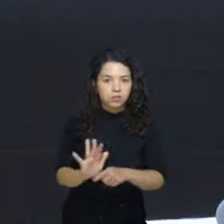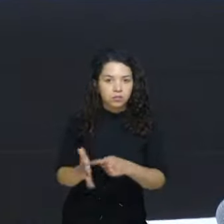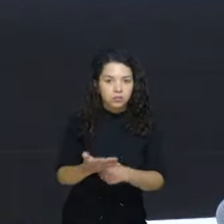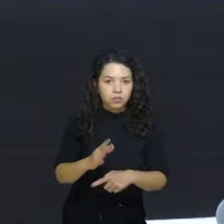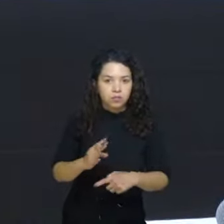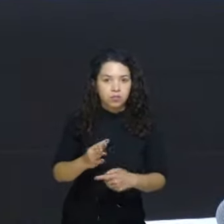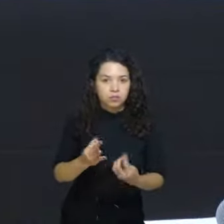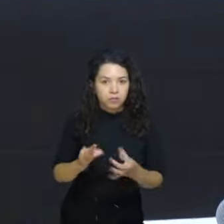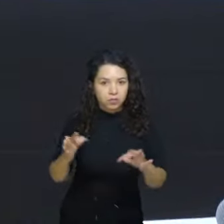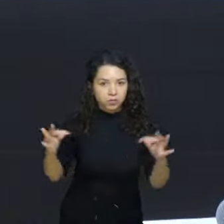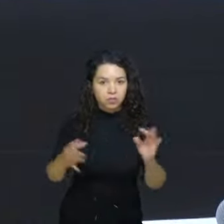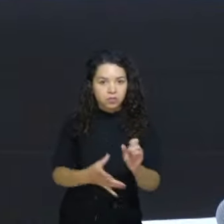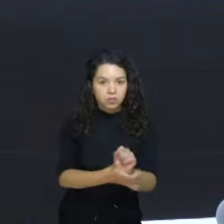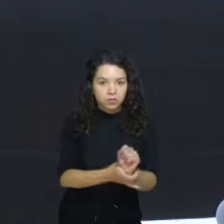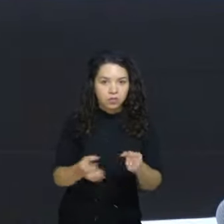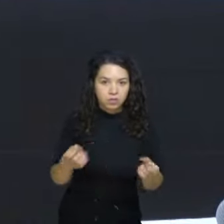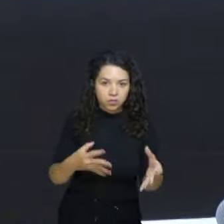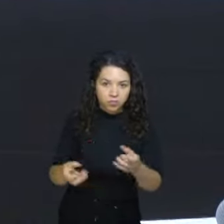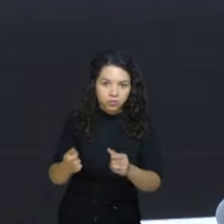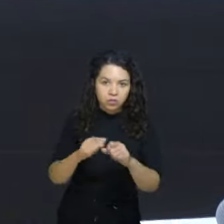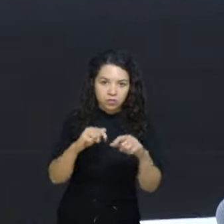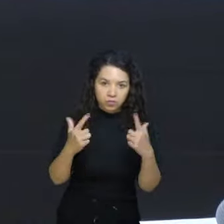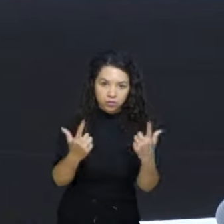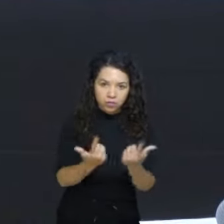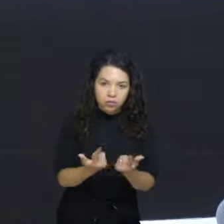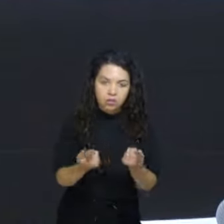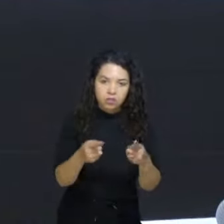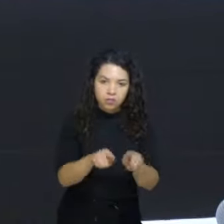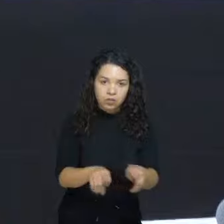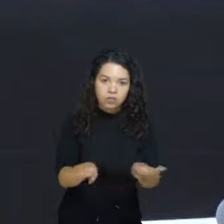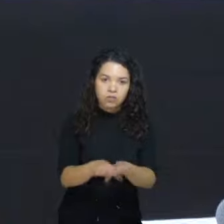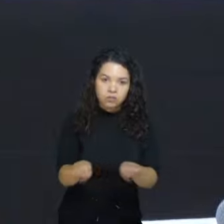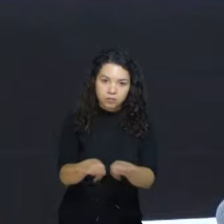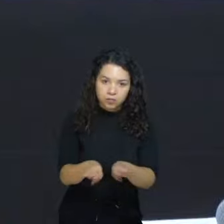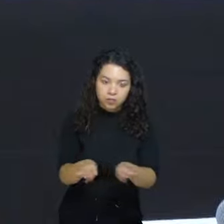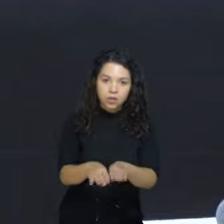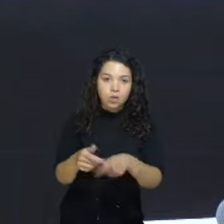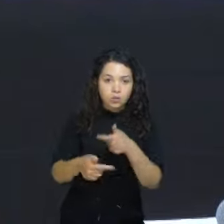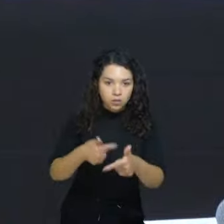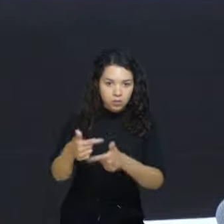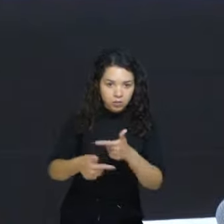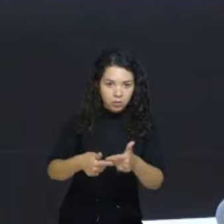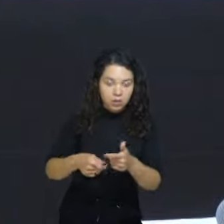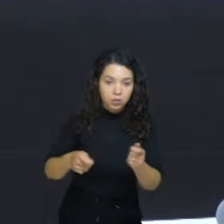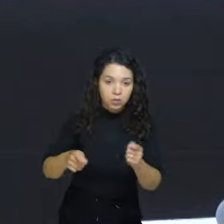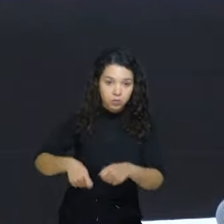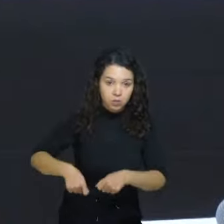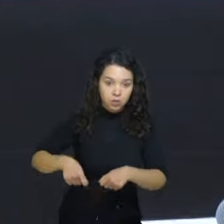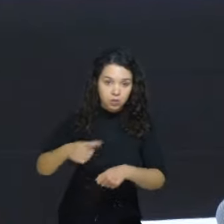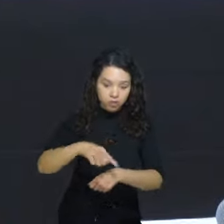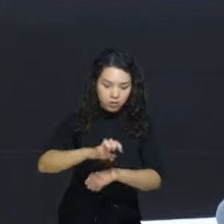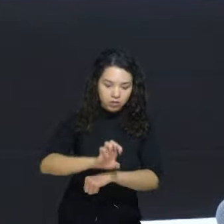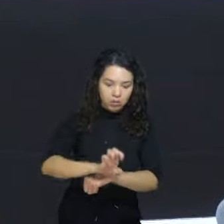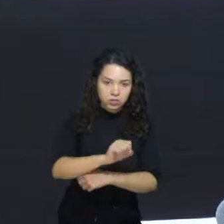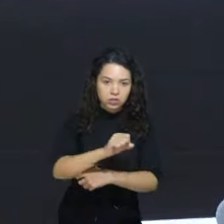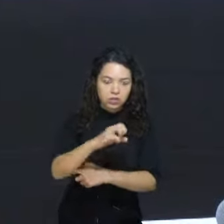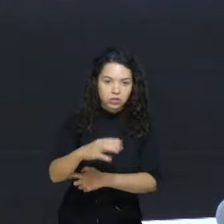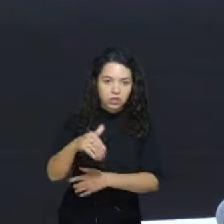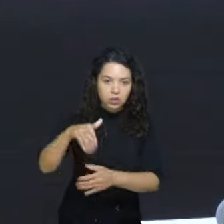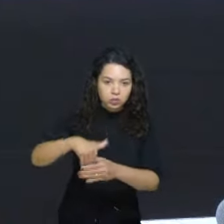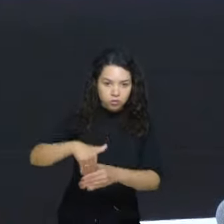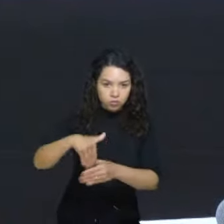segurança de inovação inclusive com a Assembleia Legislativa sendo parceira eh trabalho que oportunizou a nós em Santa Catarina termos uma eleição